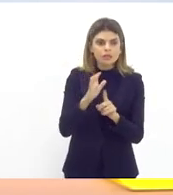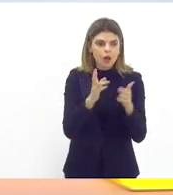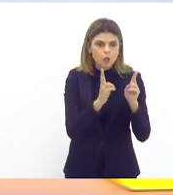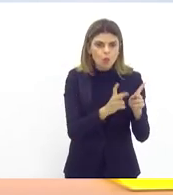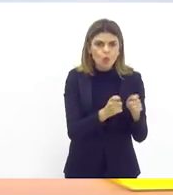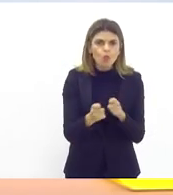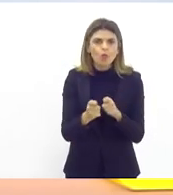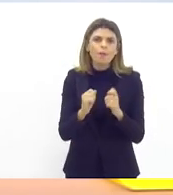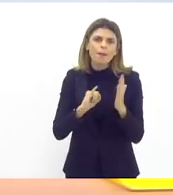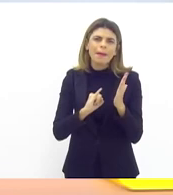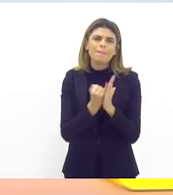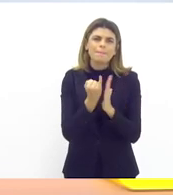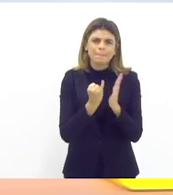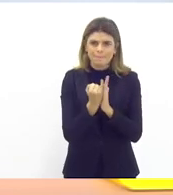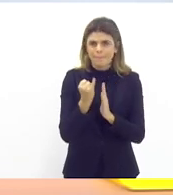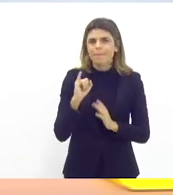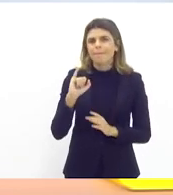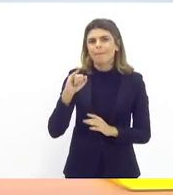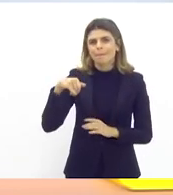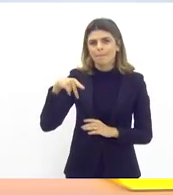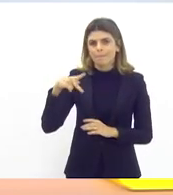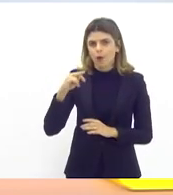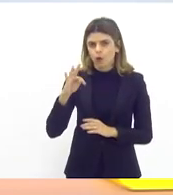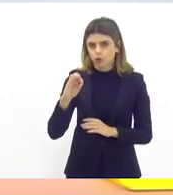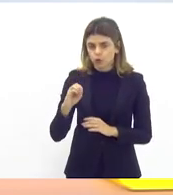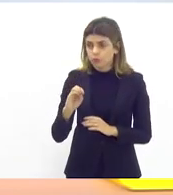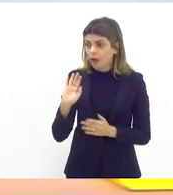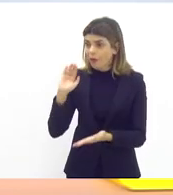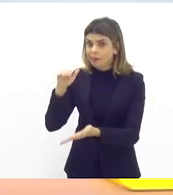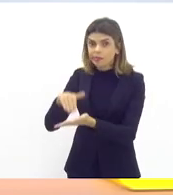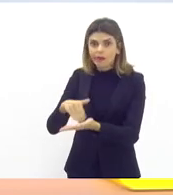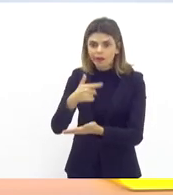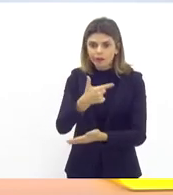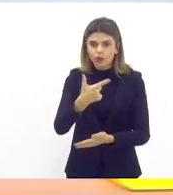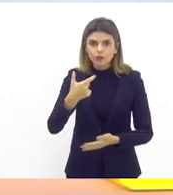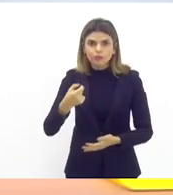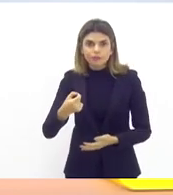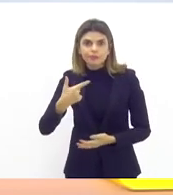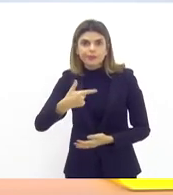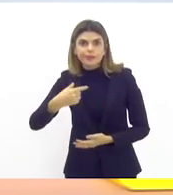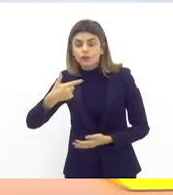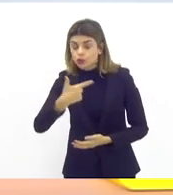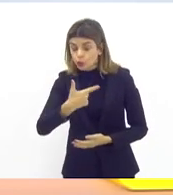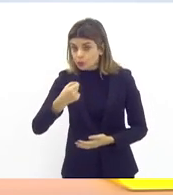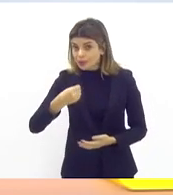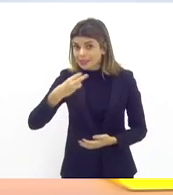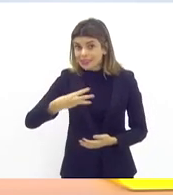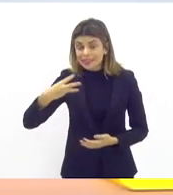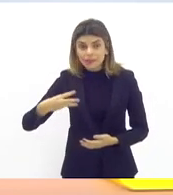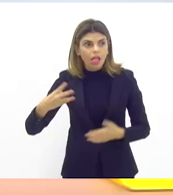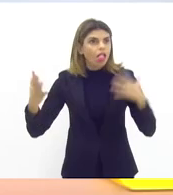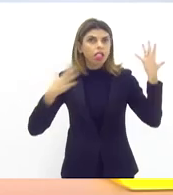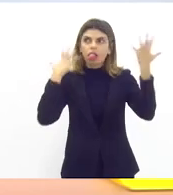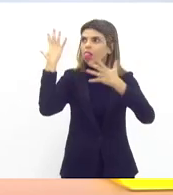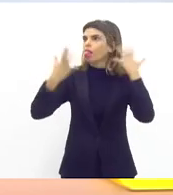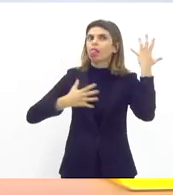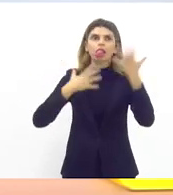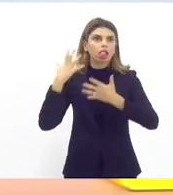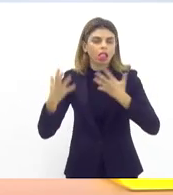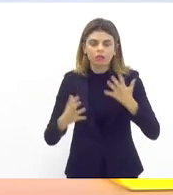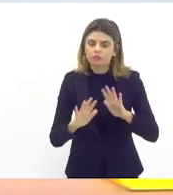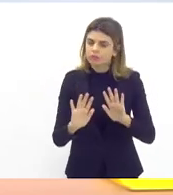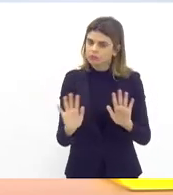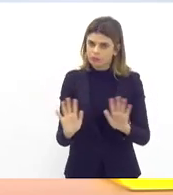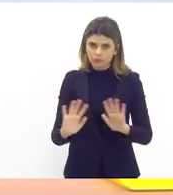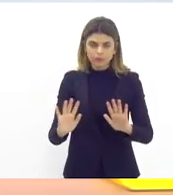o imposto. Então, tem que ter uma transição. Aí, quando chegar em 2031, chega em 2030, outra reforma. Exatamente. Chega em 2030, vai ser um desastre. Senão, então,